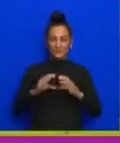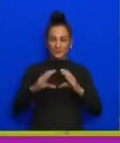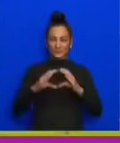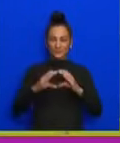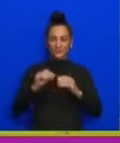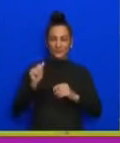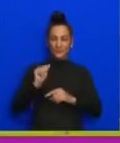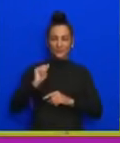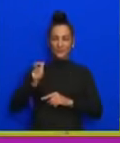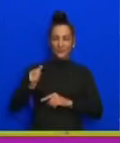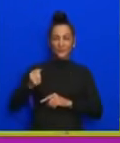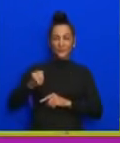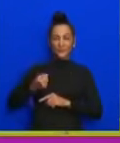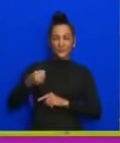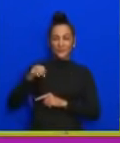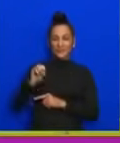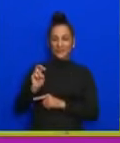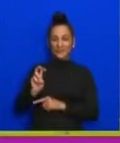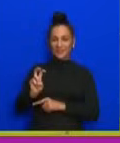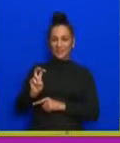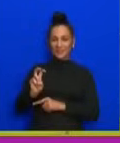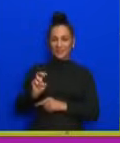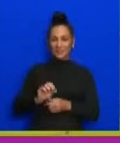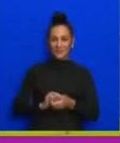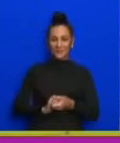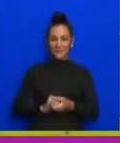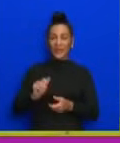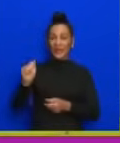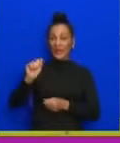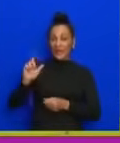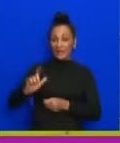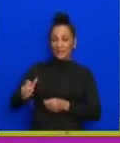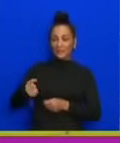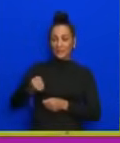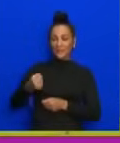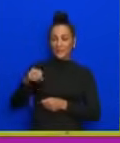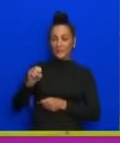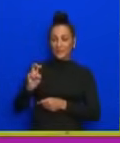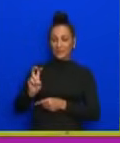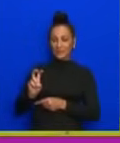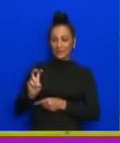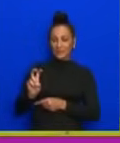Bola azul, 05. Azul, 05.